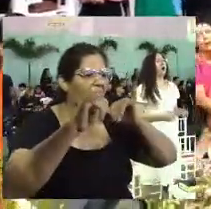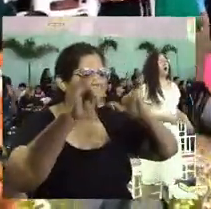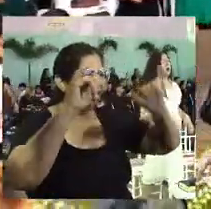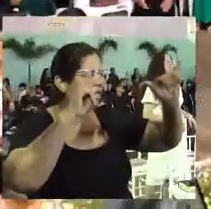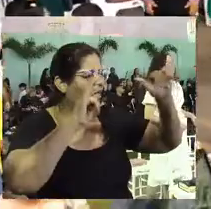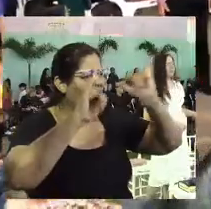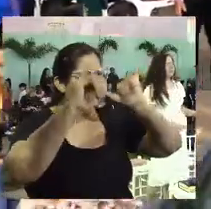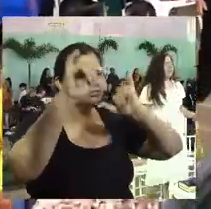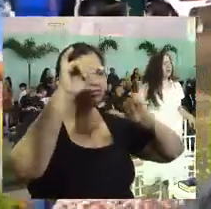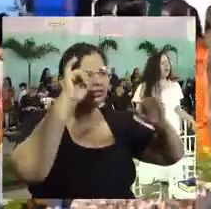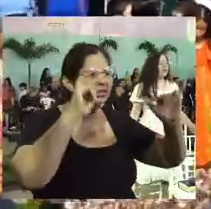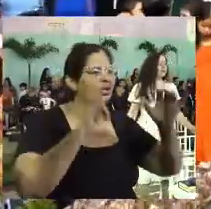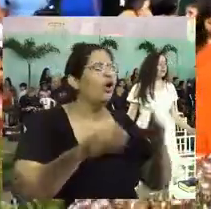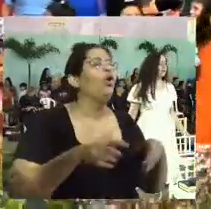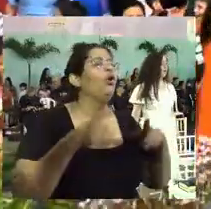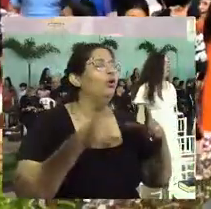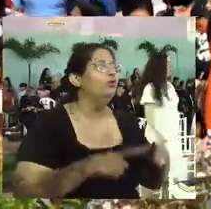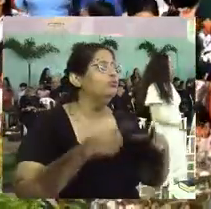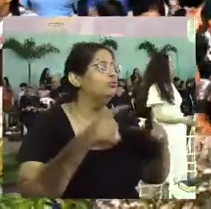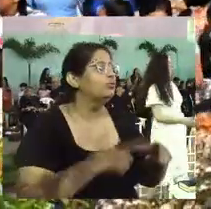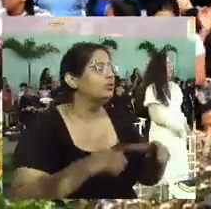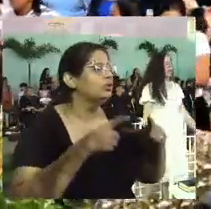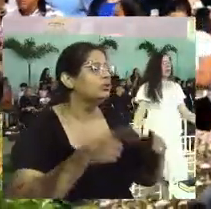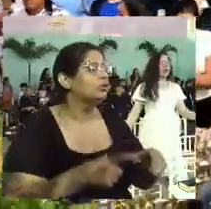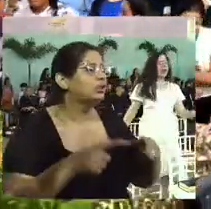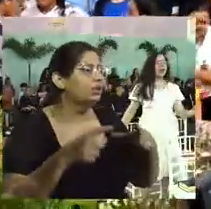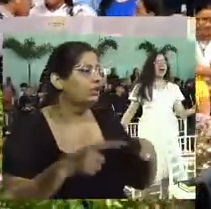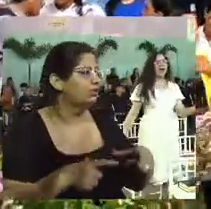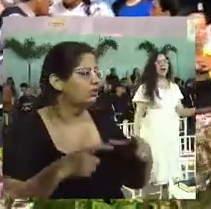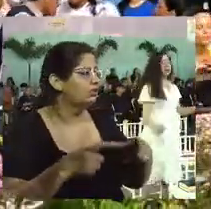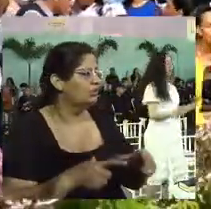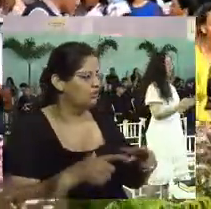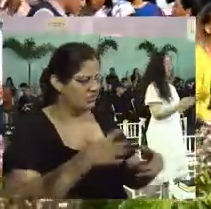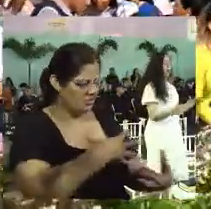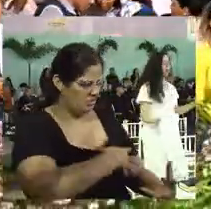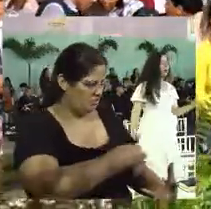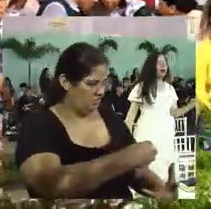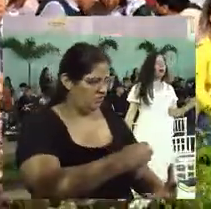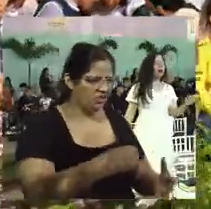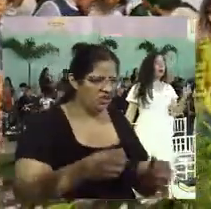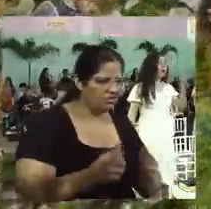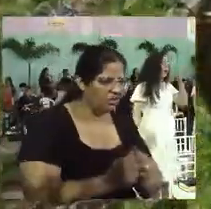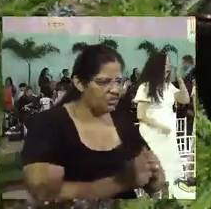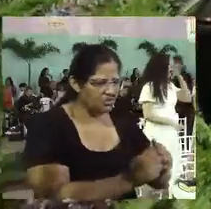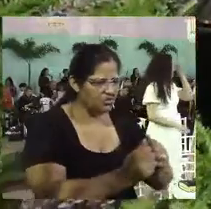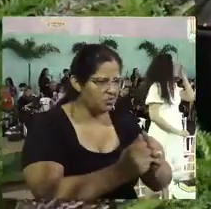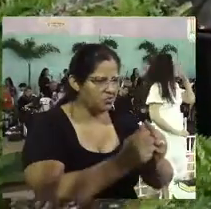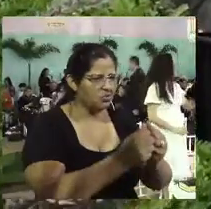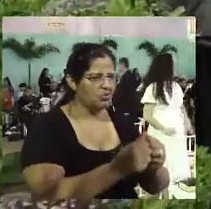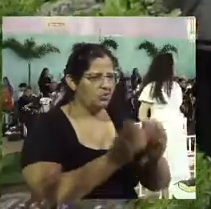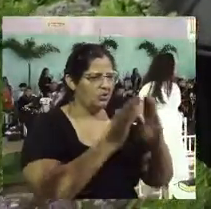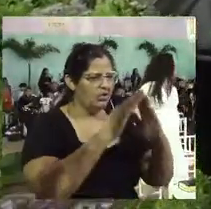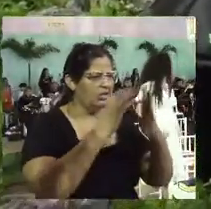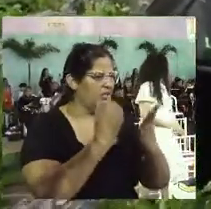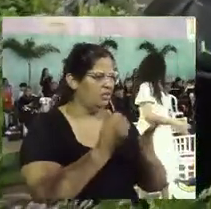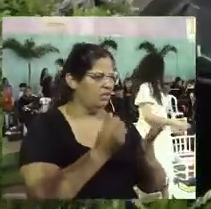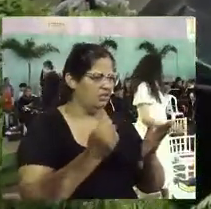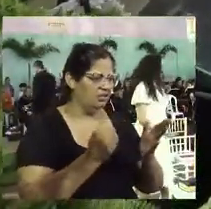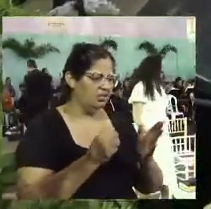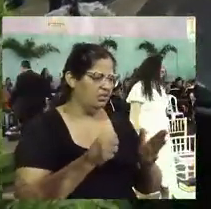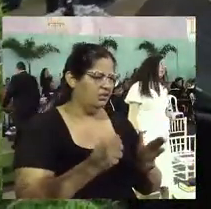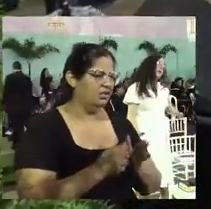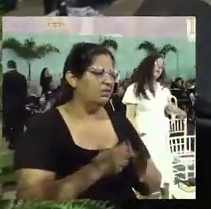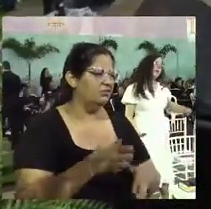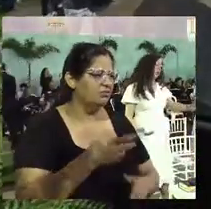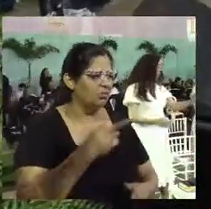irmão teu filho às vezes me acompanha na igreja mas nunca converteu meu filho já chamei para